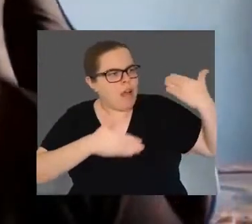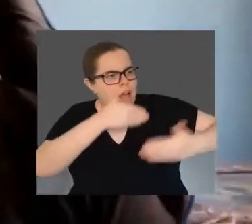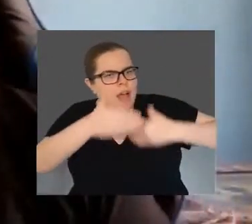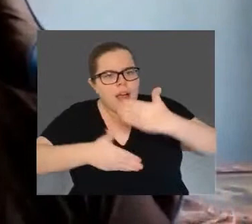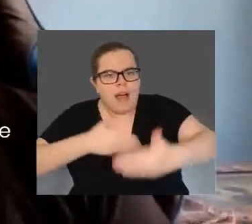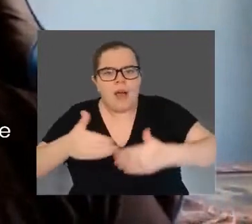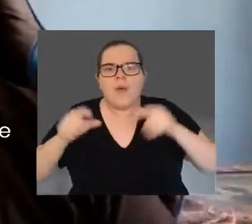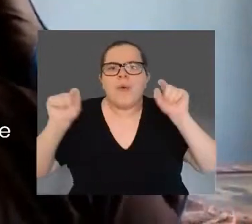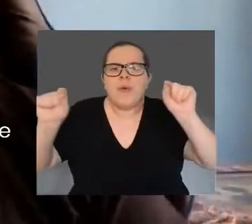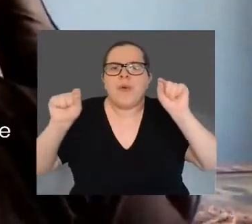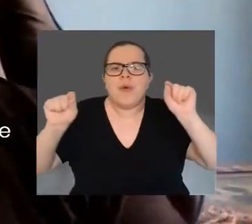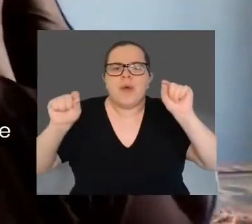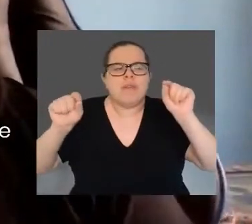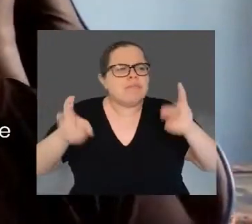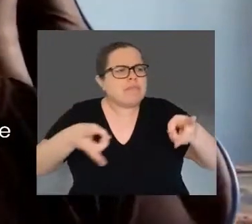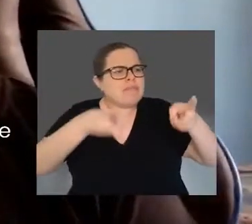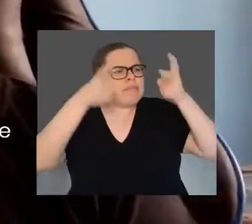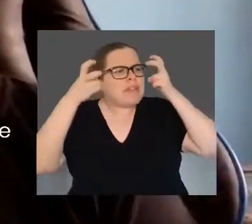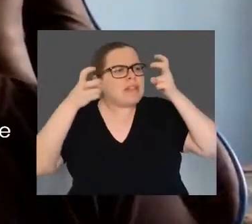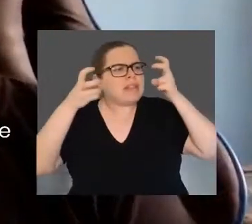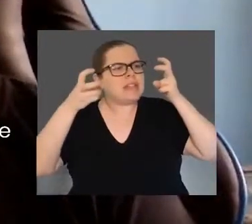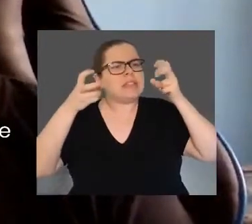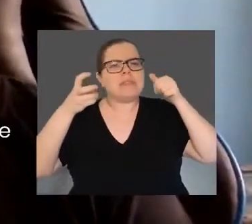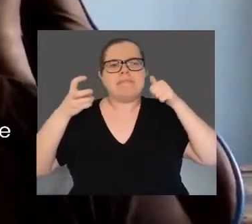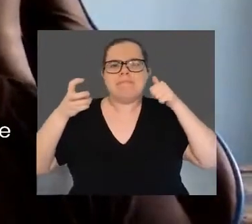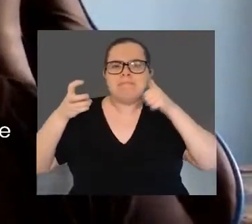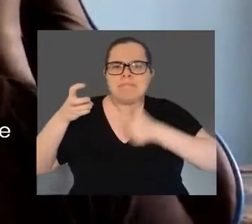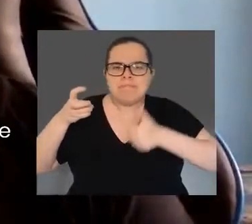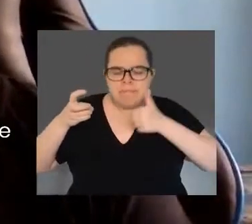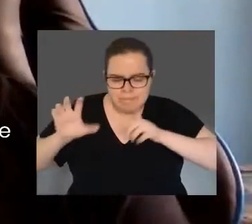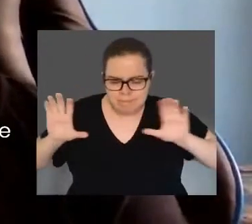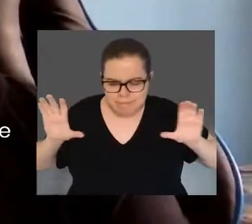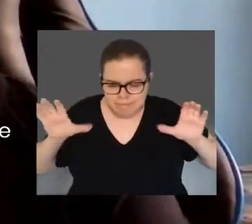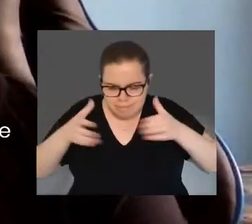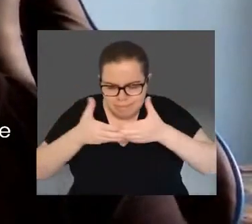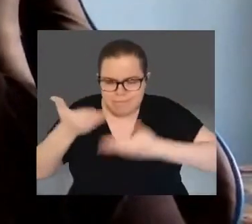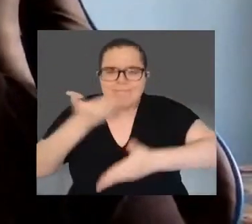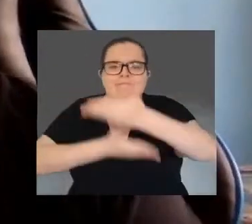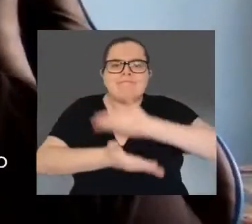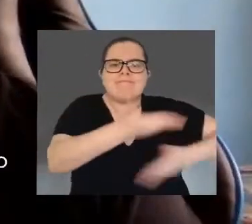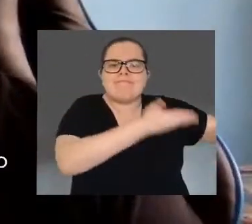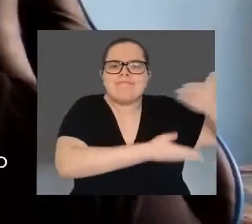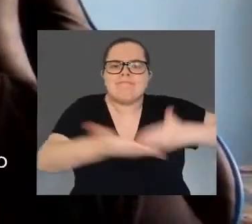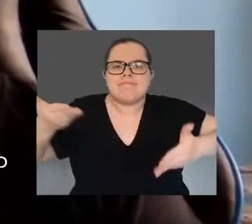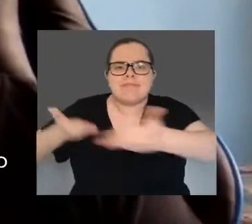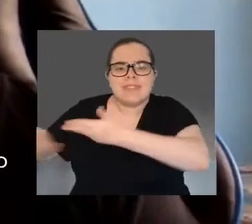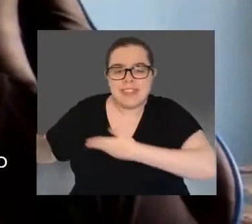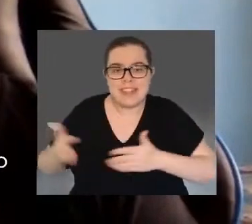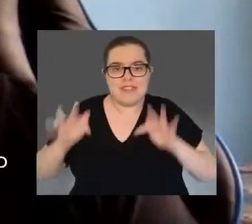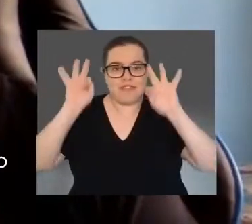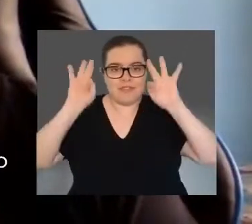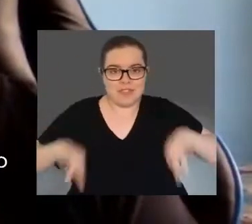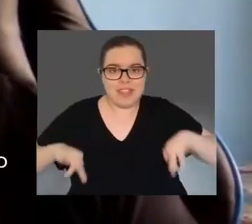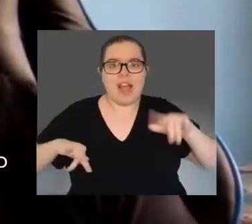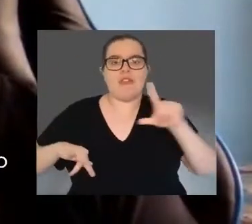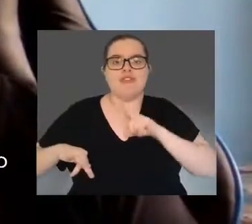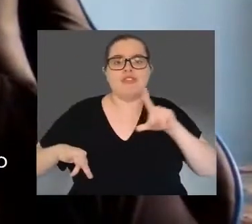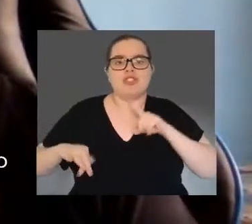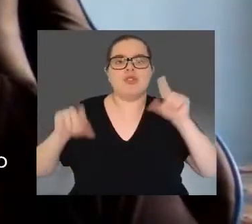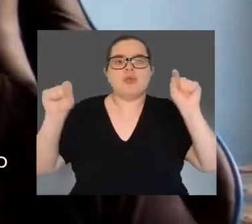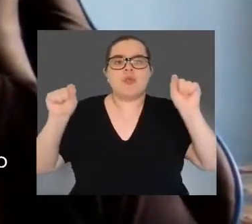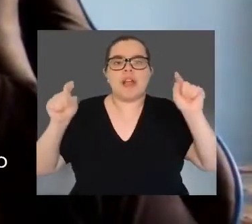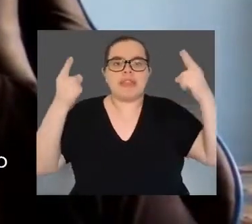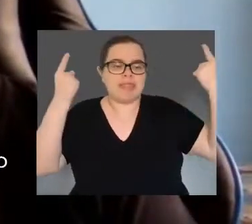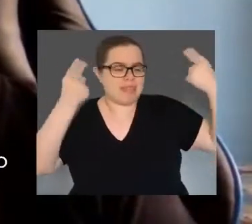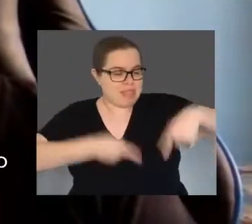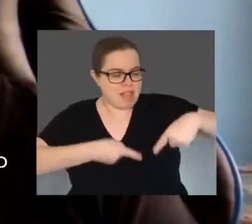todo o processo foi perceber o senso de comunidade construído entre o grupo. E na fase final, onde havia